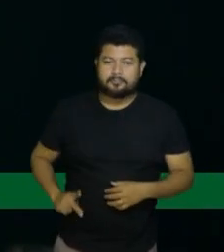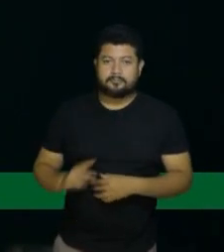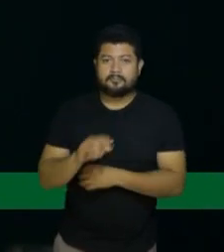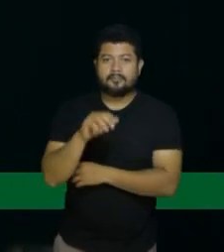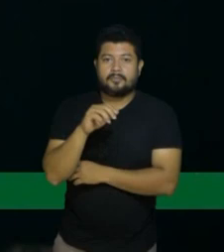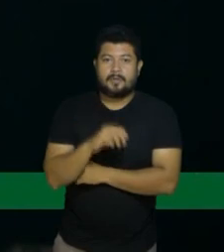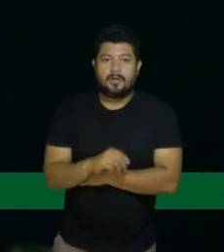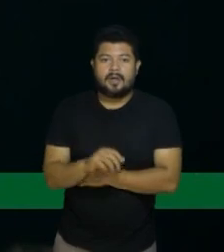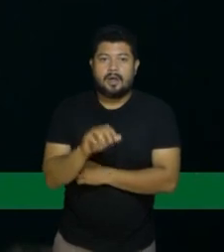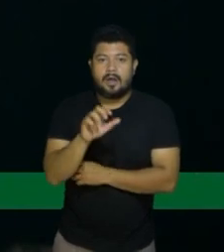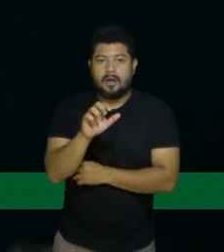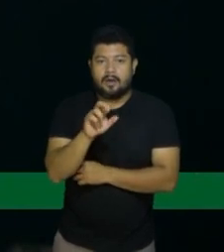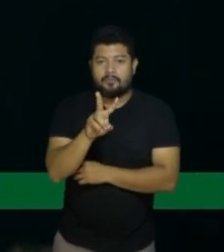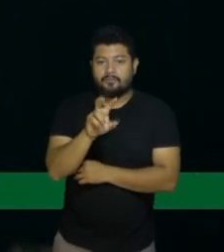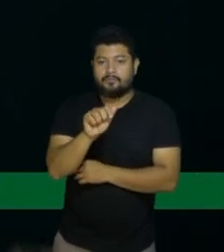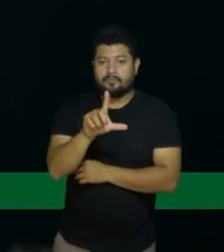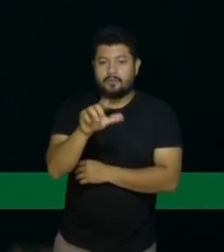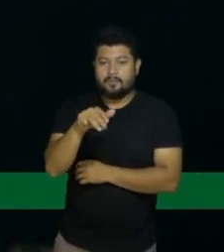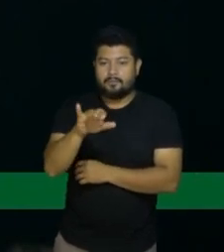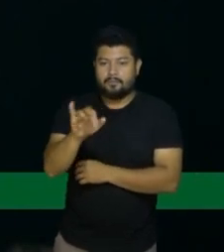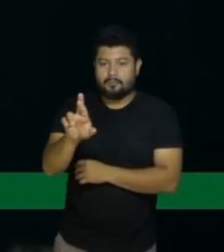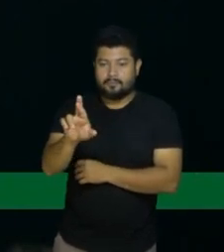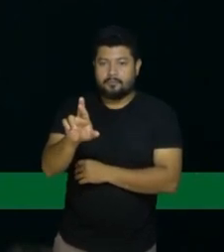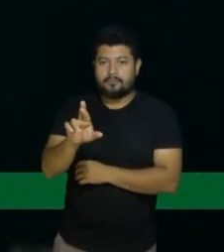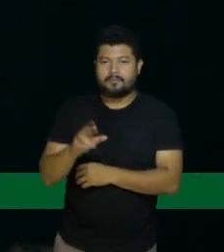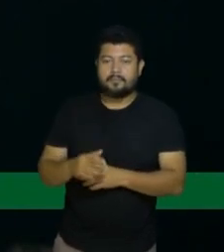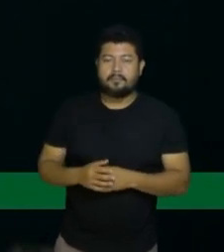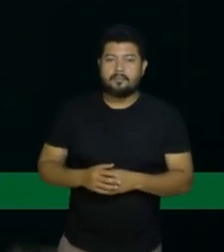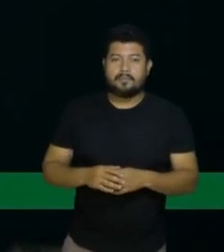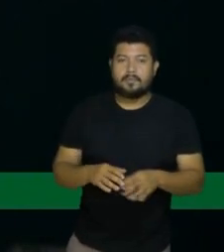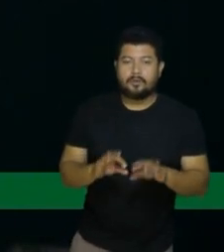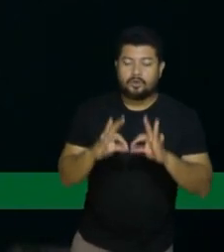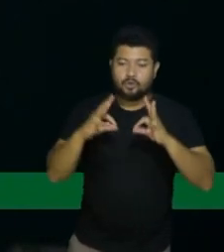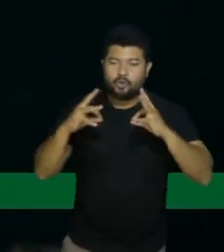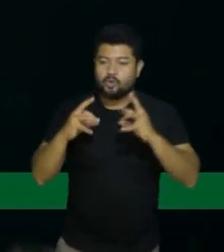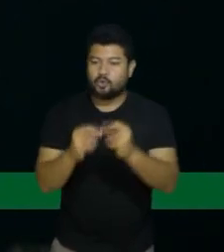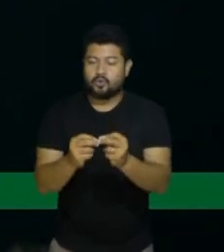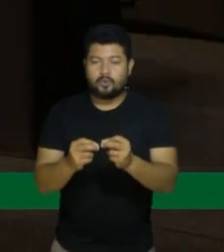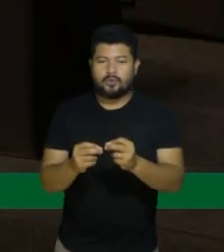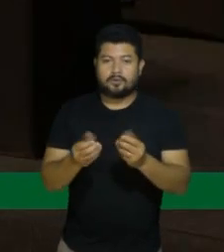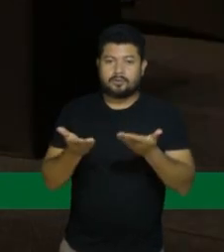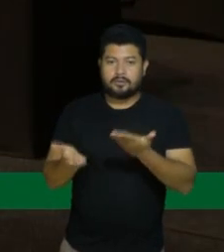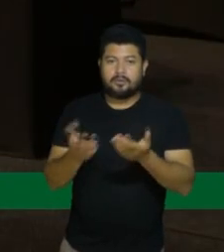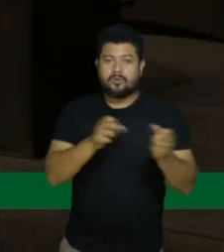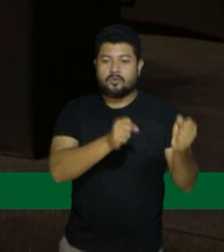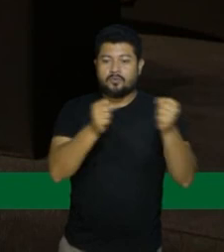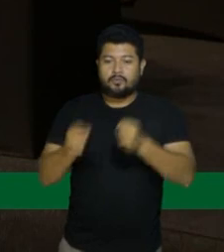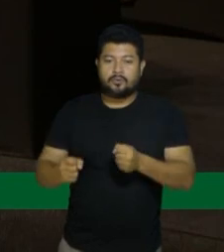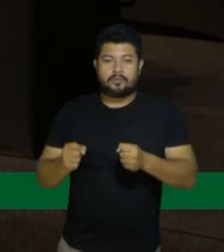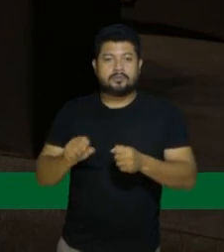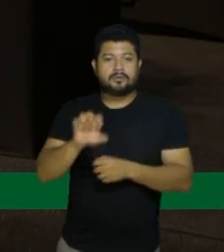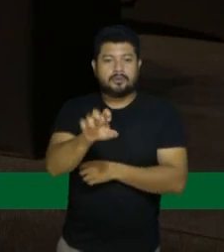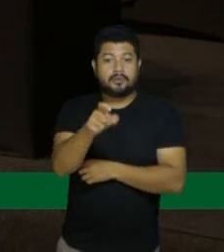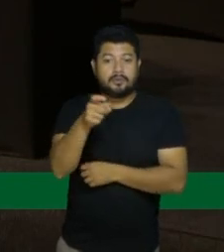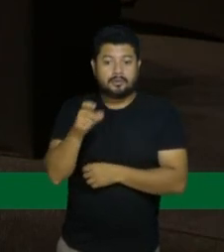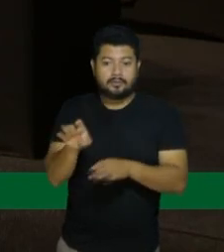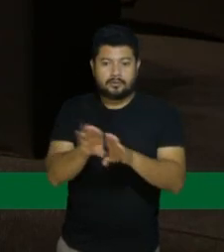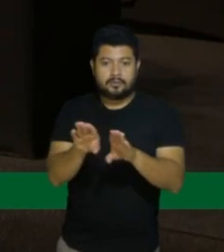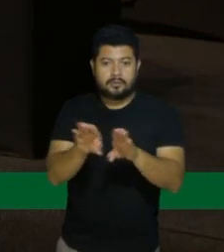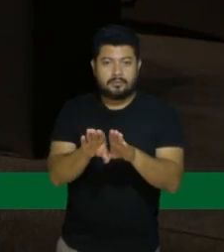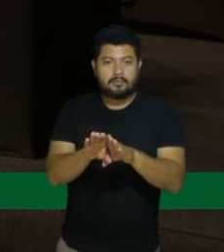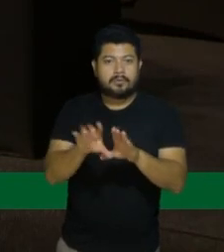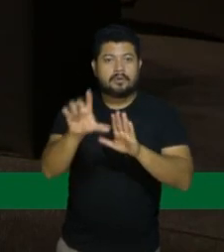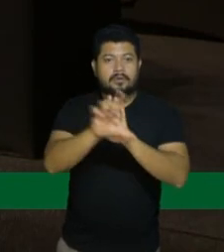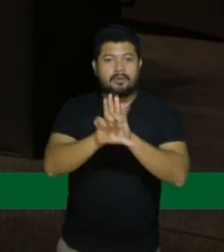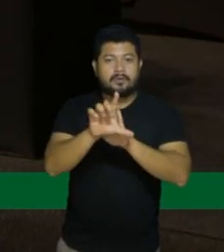vocês a todos os que estão aqui do executivo e legislativo de Blumenau vou fazer